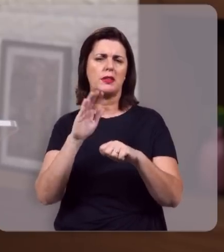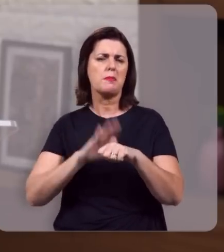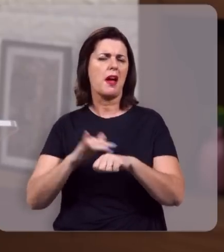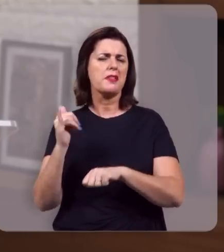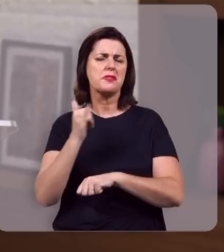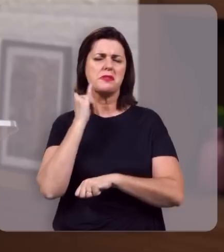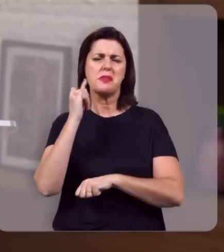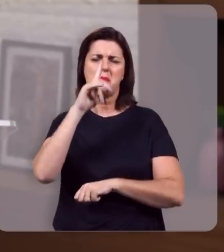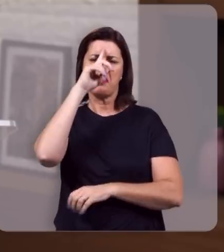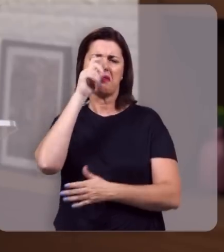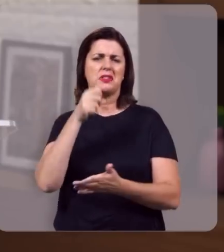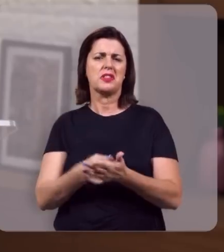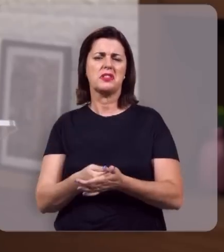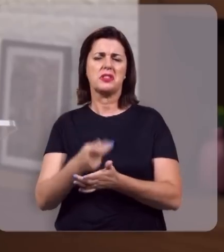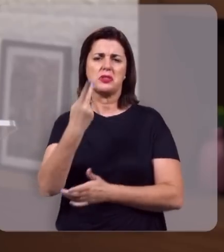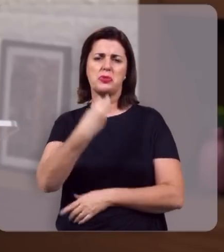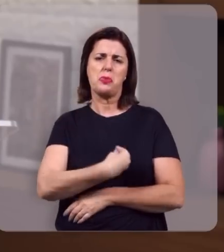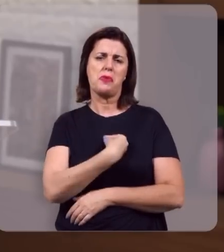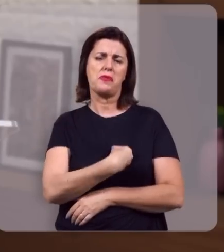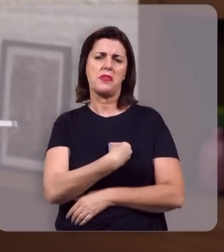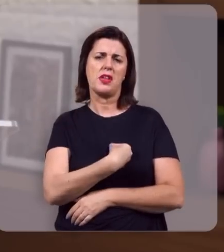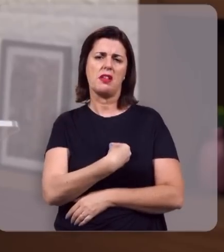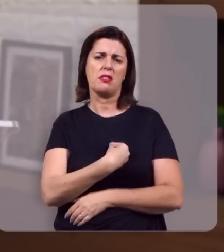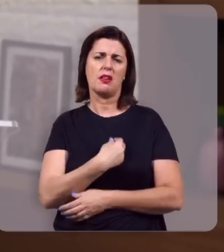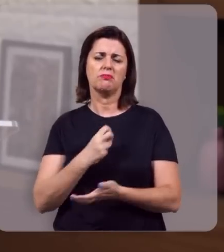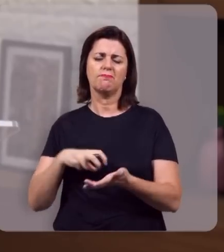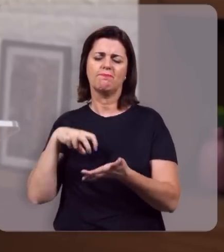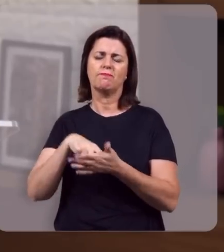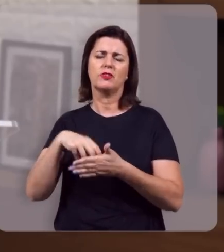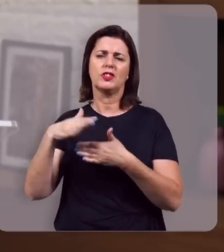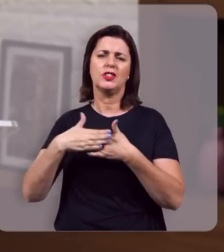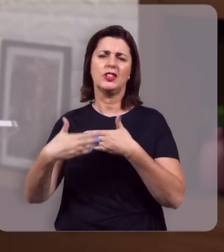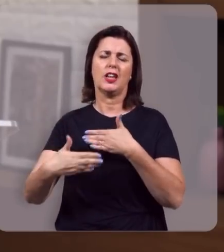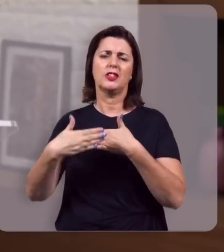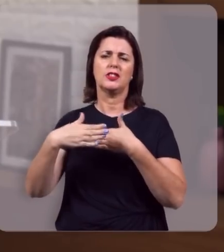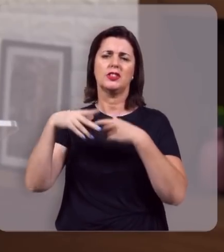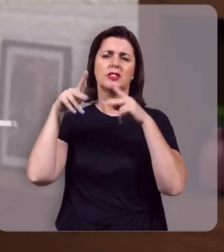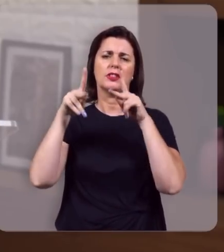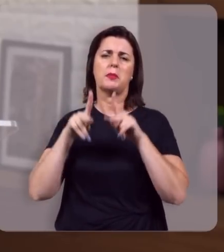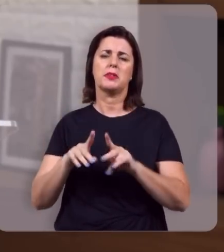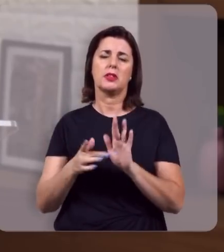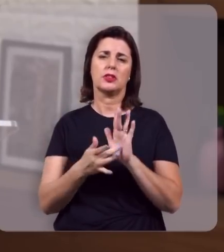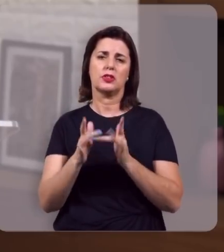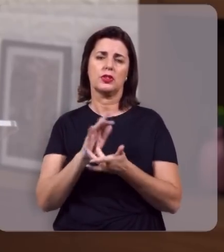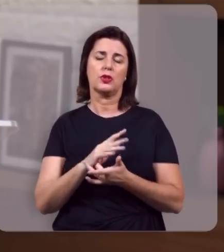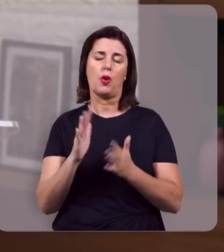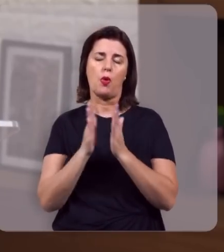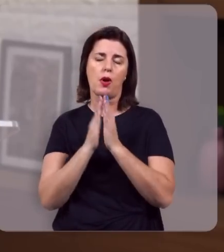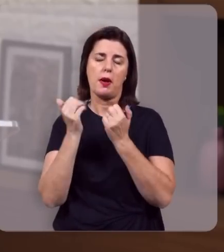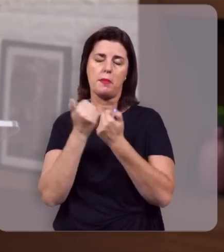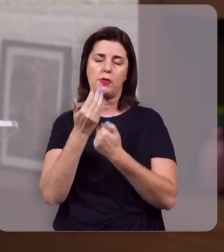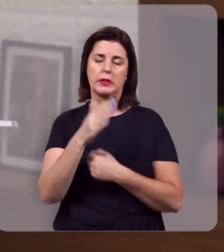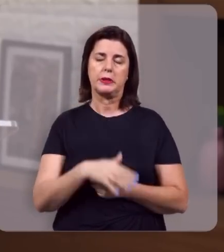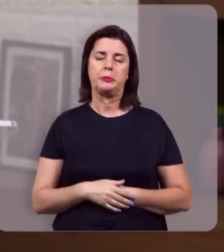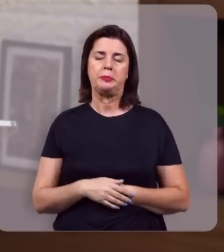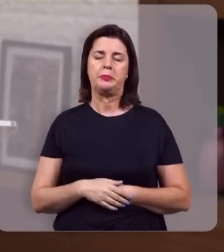mais importante decisão da sua vida, rendendo-se aos pés do Salvador. Eu vou orar por